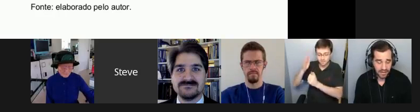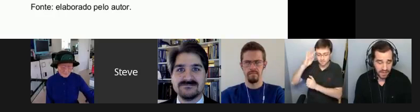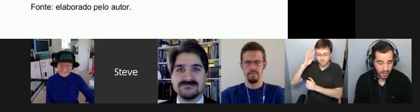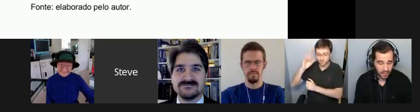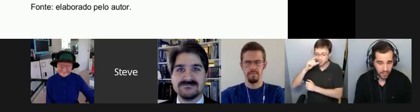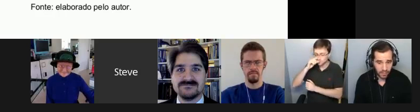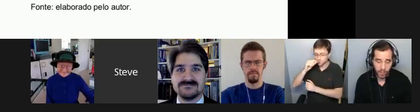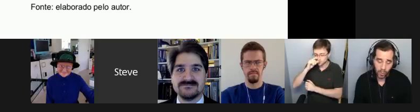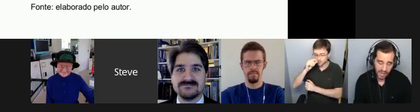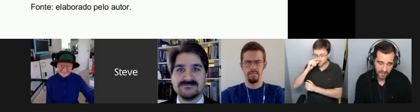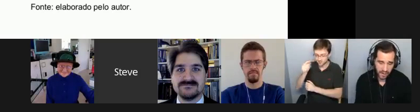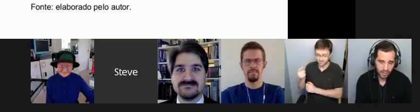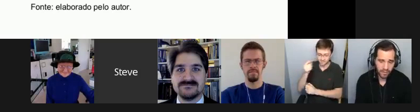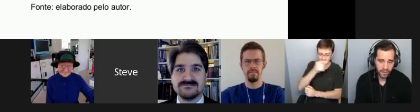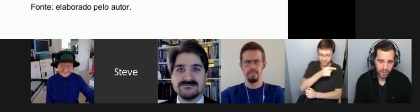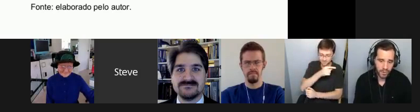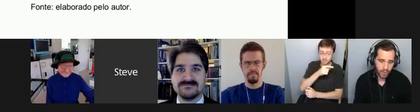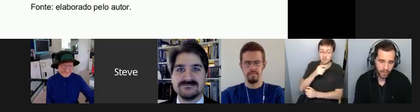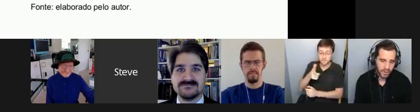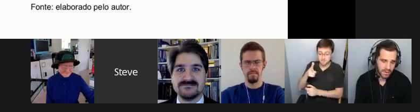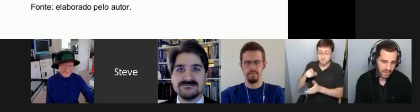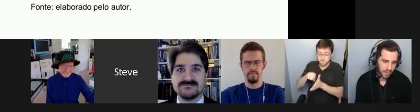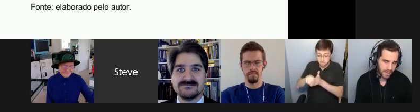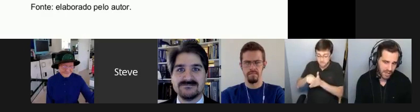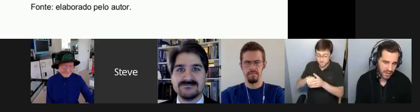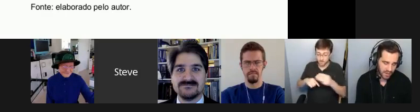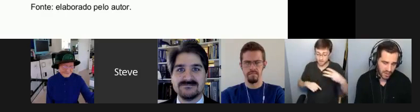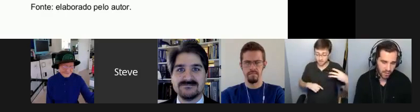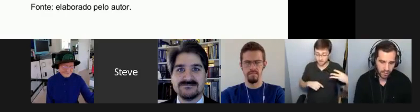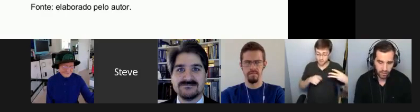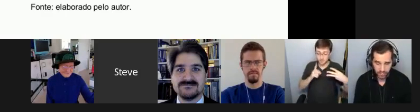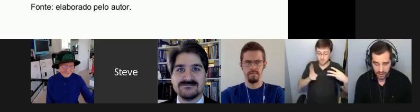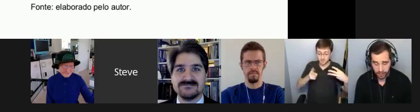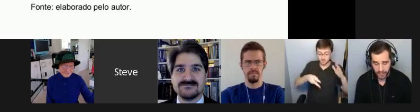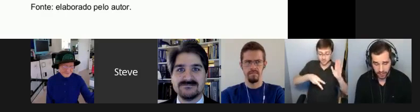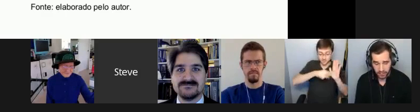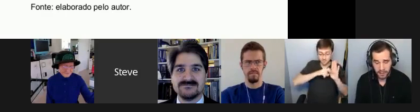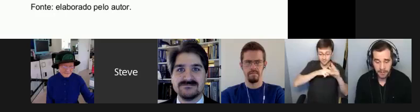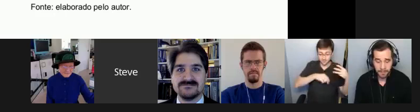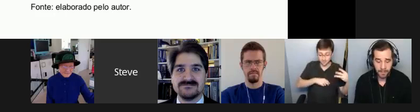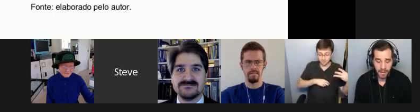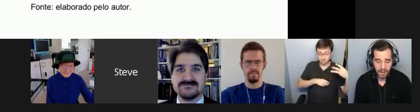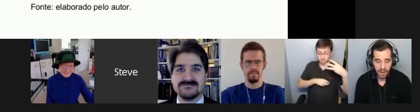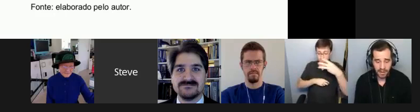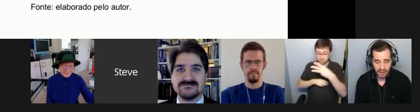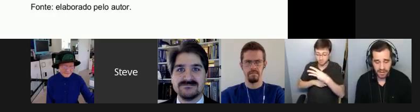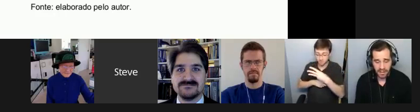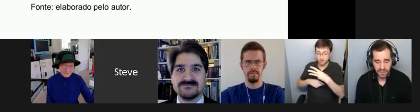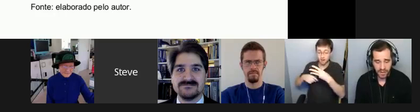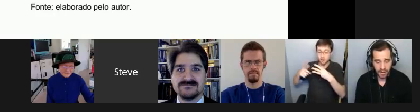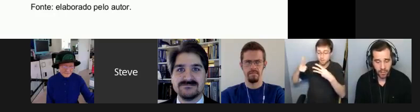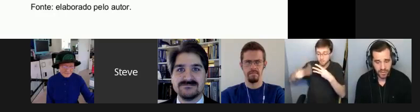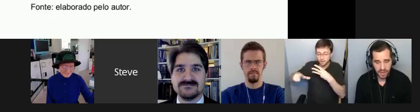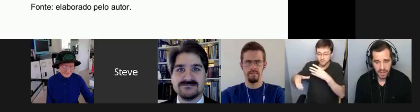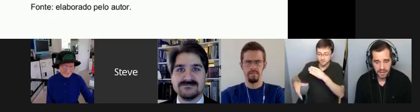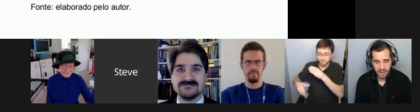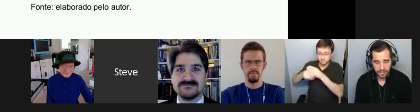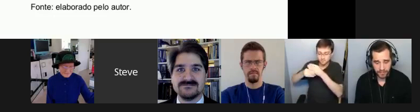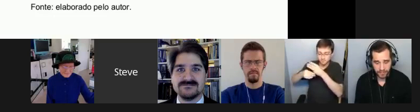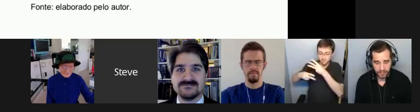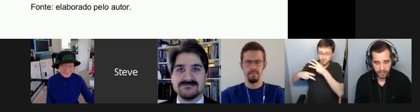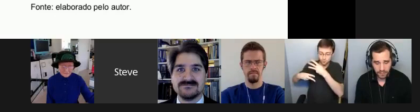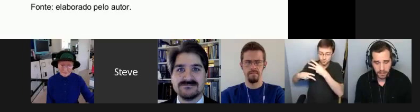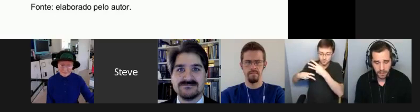por classificador. O classificador foi substituído por descrição imagética, de acordo com Campelo. Então ela identifica os